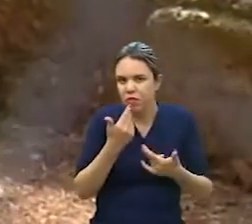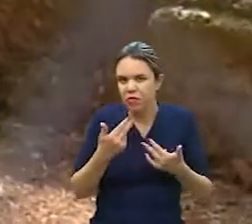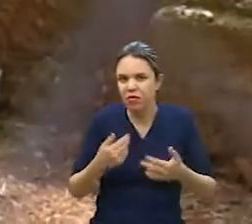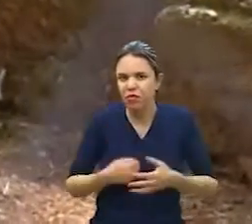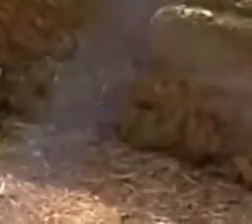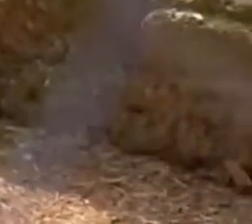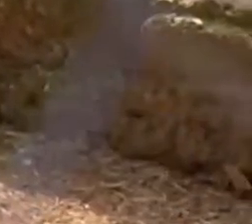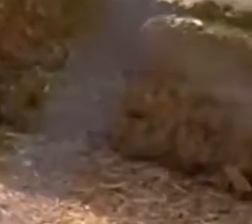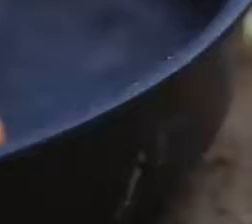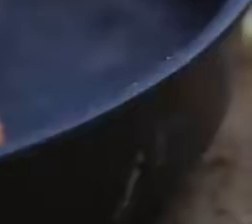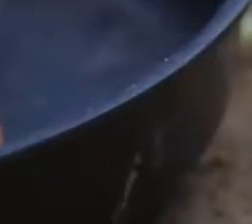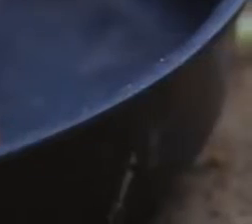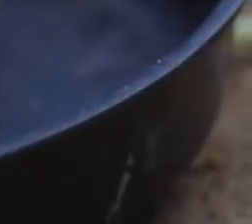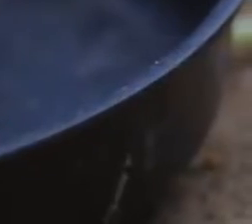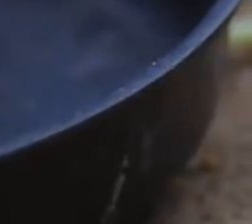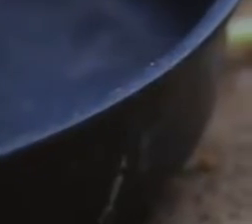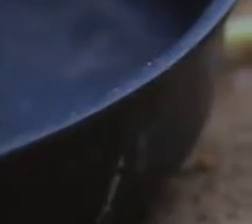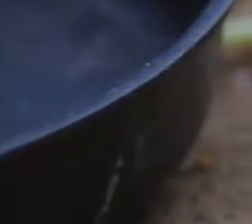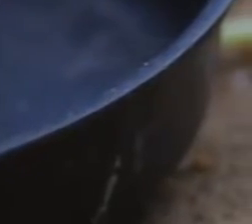mesma comida.